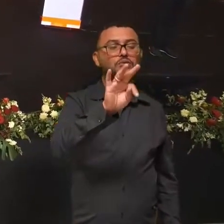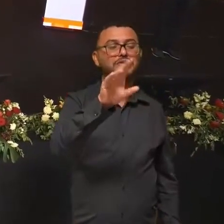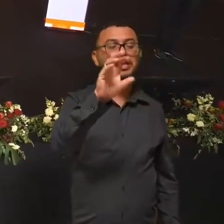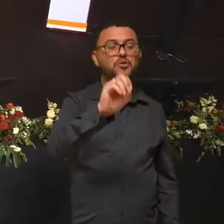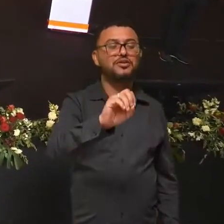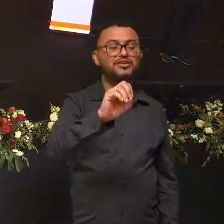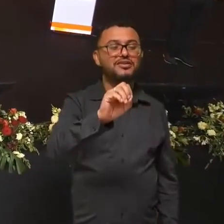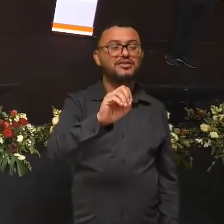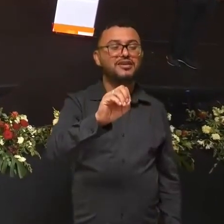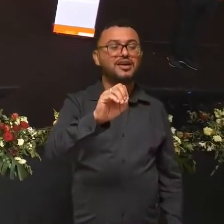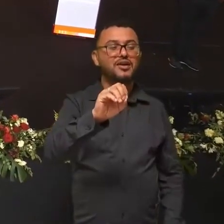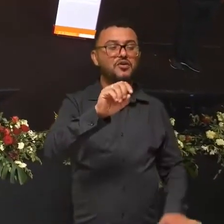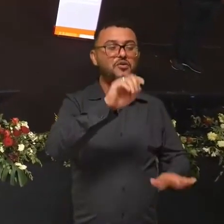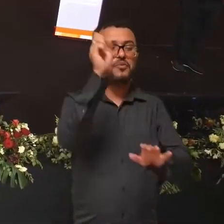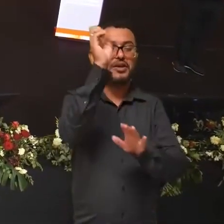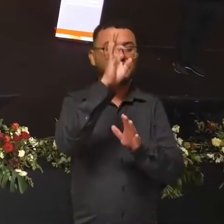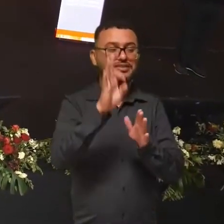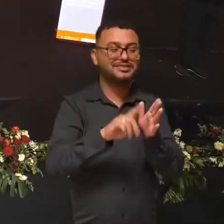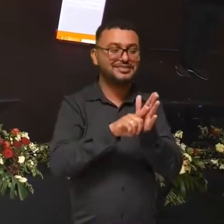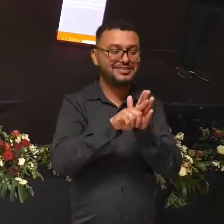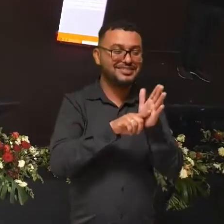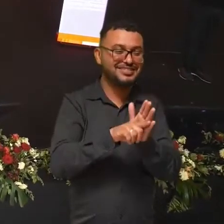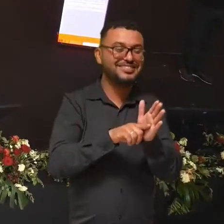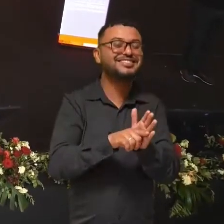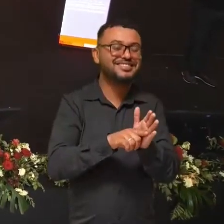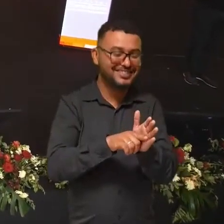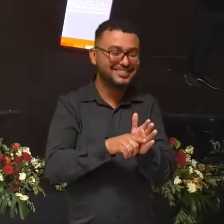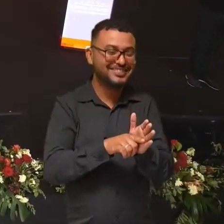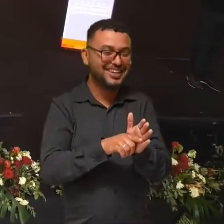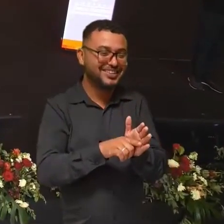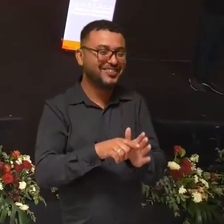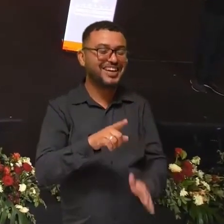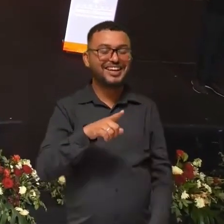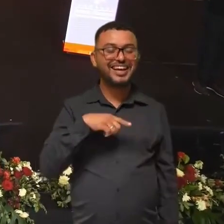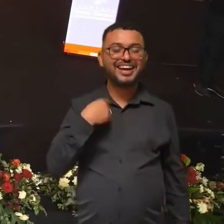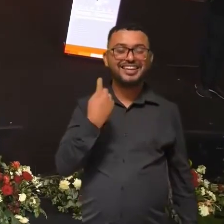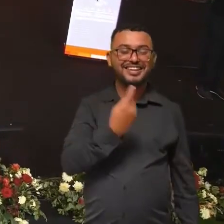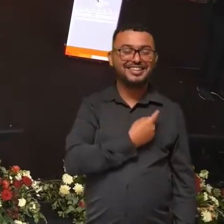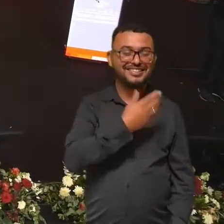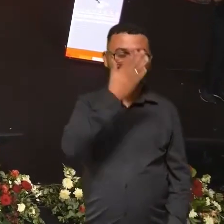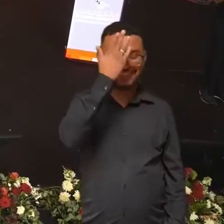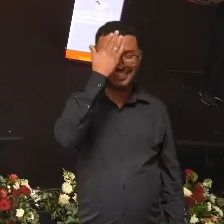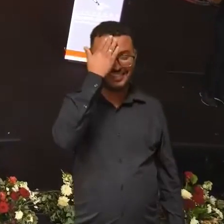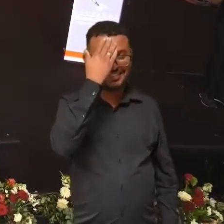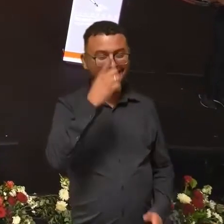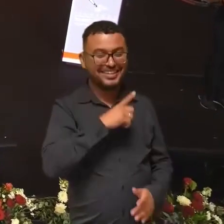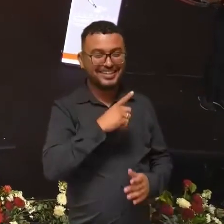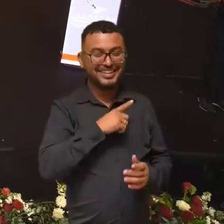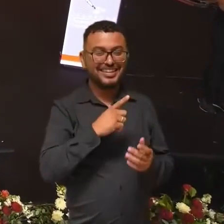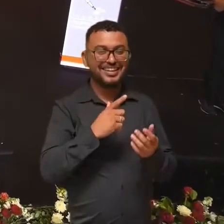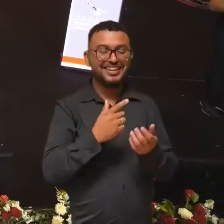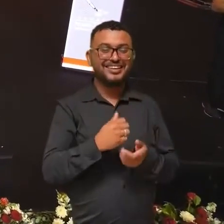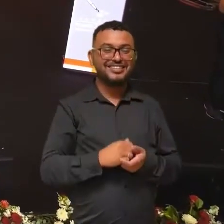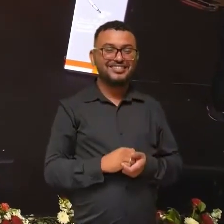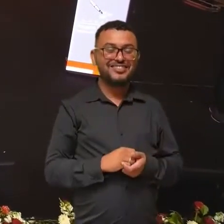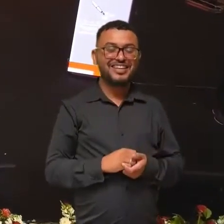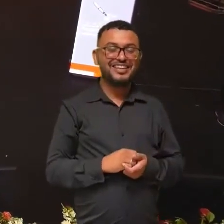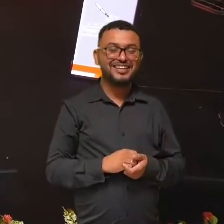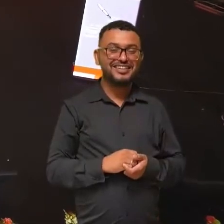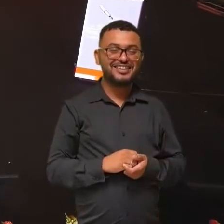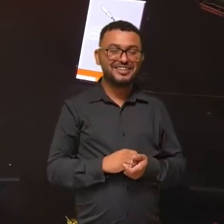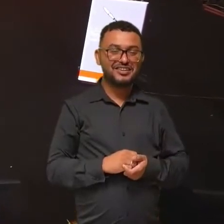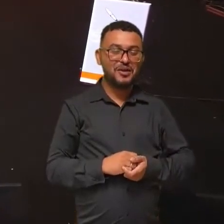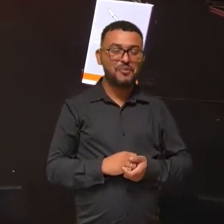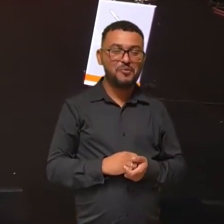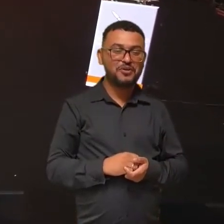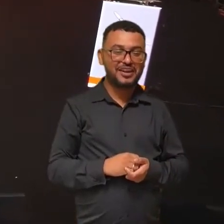conhecia sobre o extermínio de judeus na Segunda Guerra. Essa é curiosa e impressionante. Em 2009,